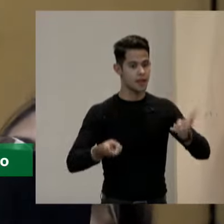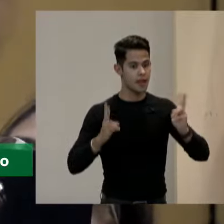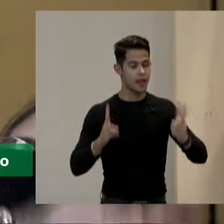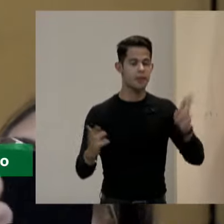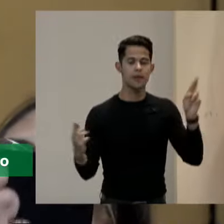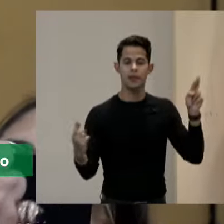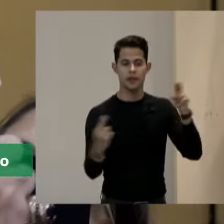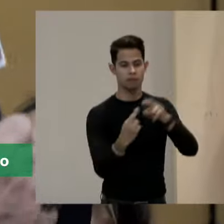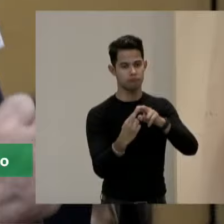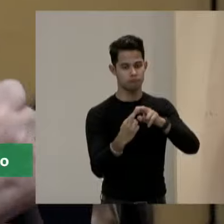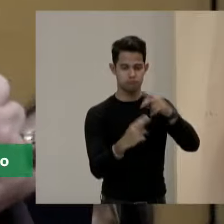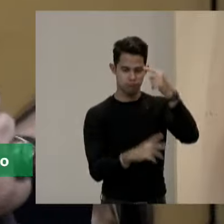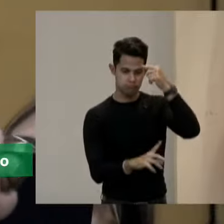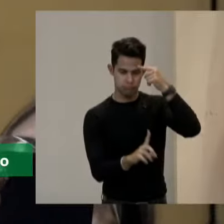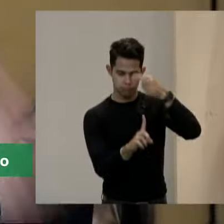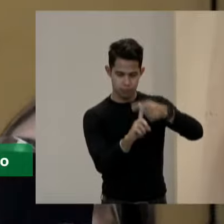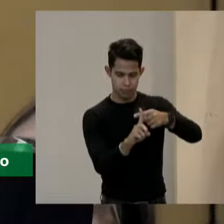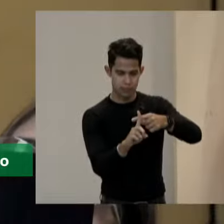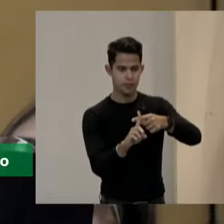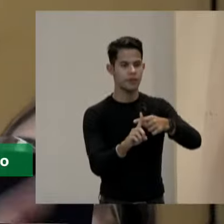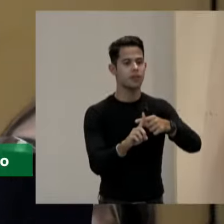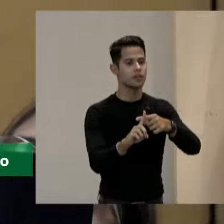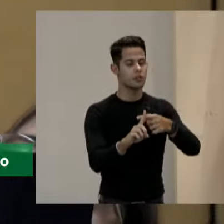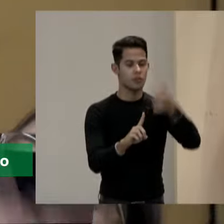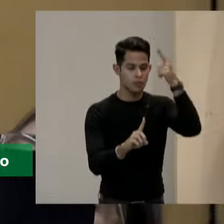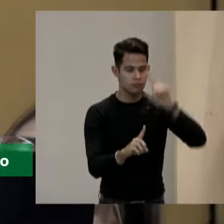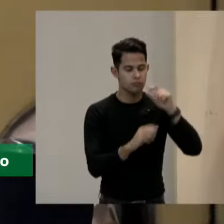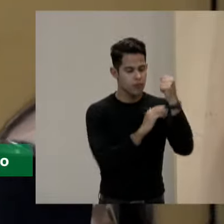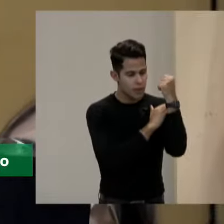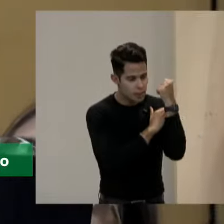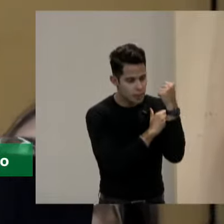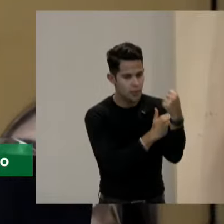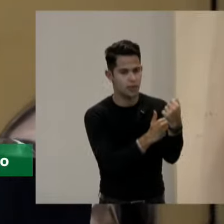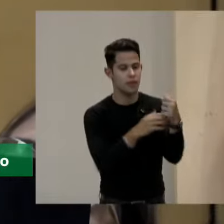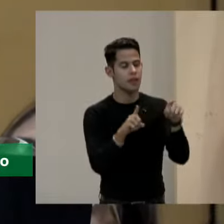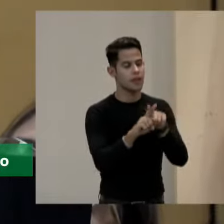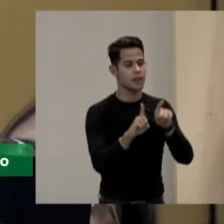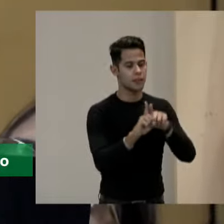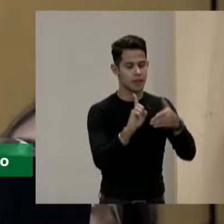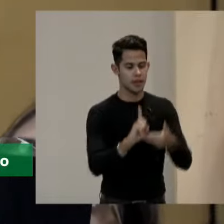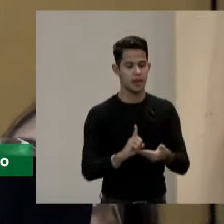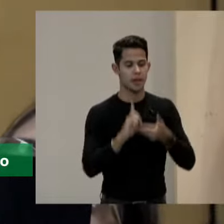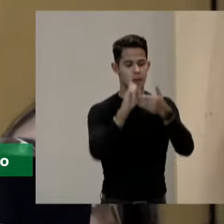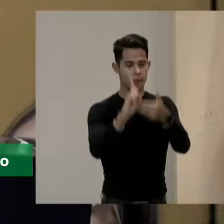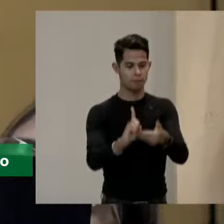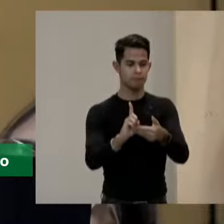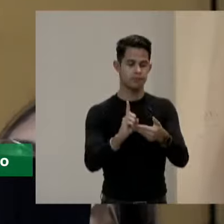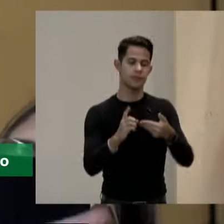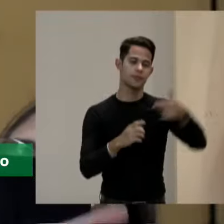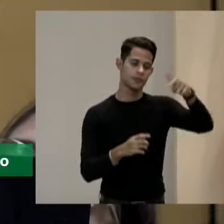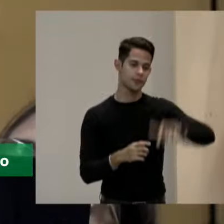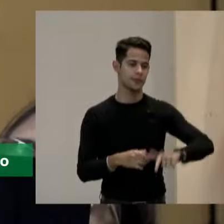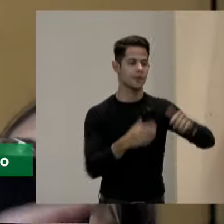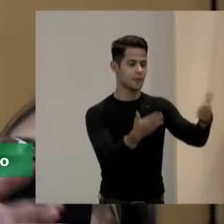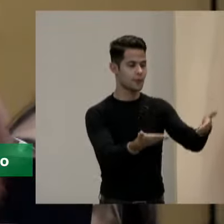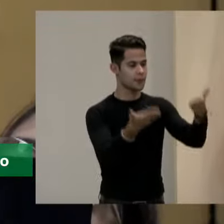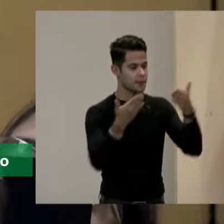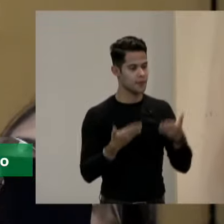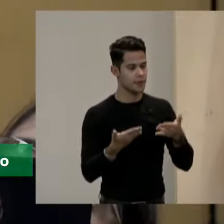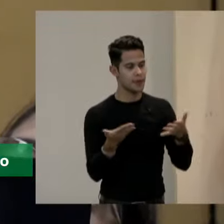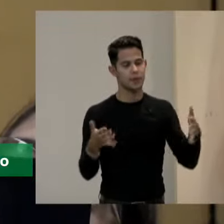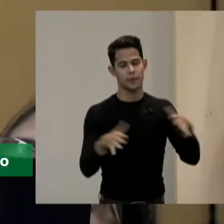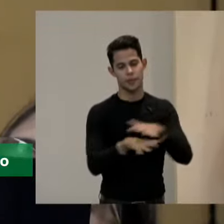referencial positivo de empoderamento, de protagonismo. Então, fica aqui o convite. Inclusão em